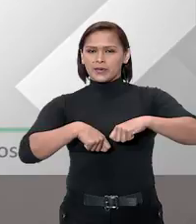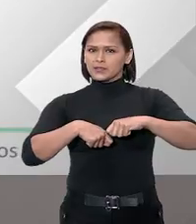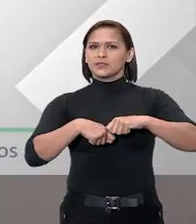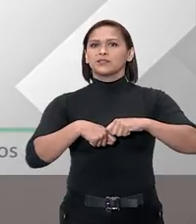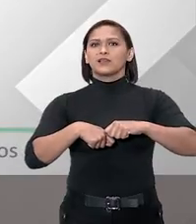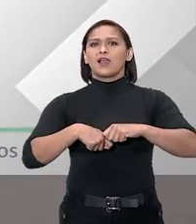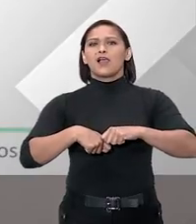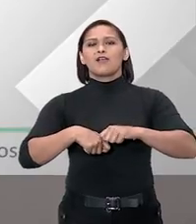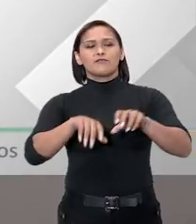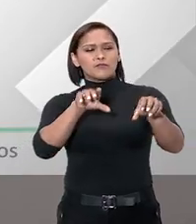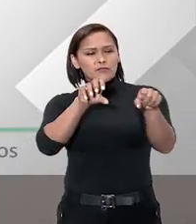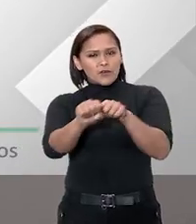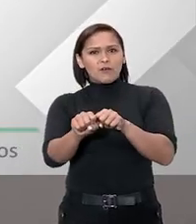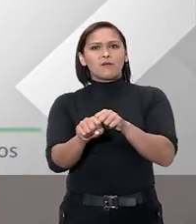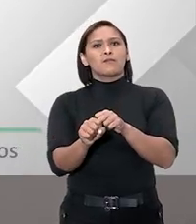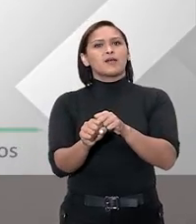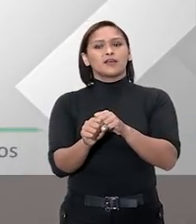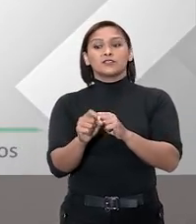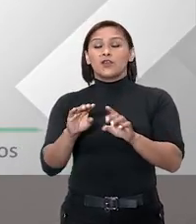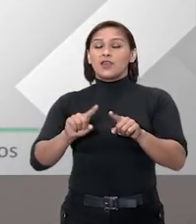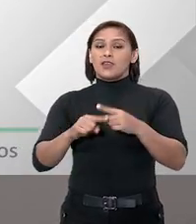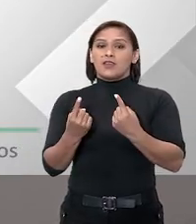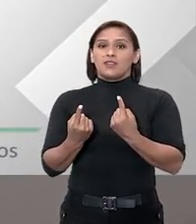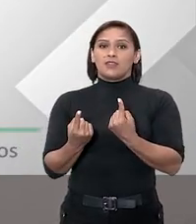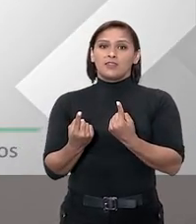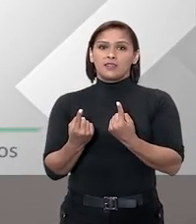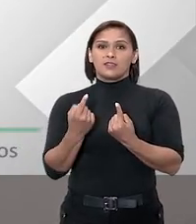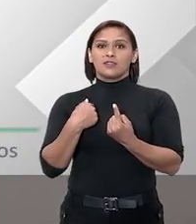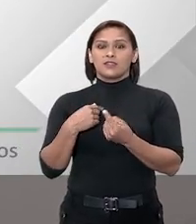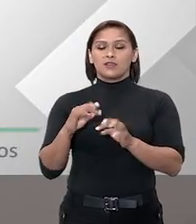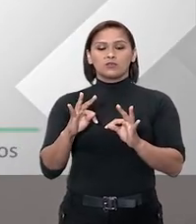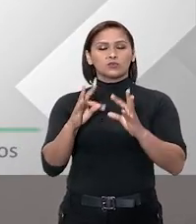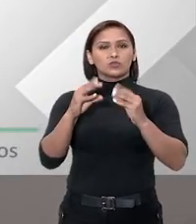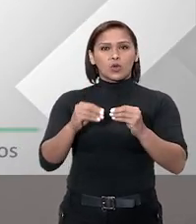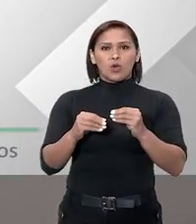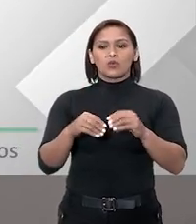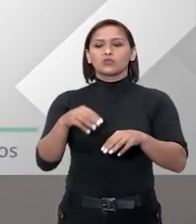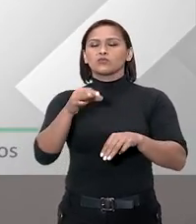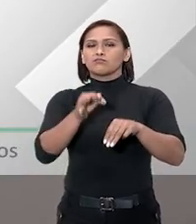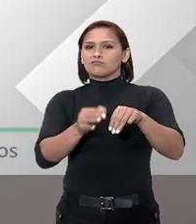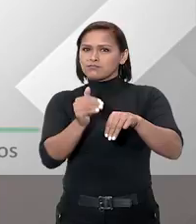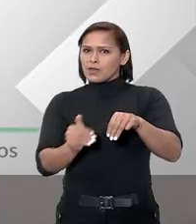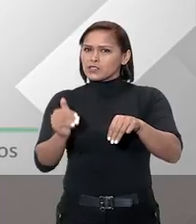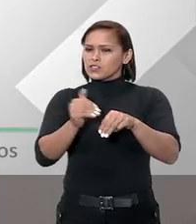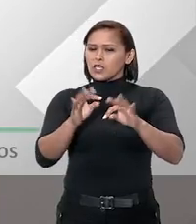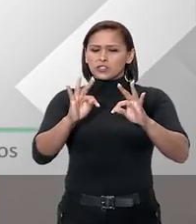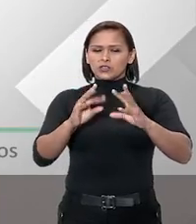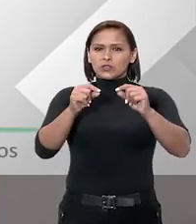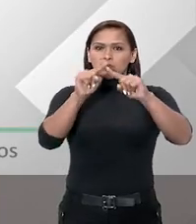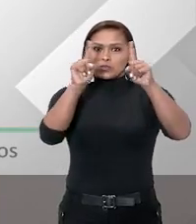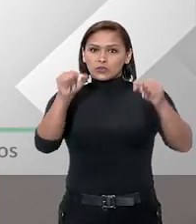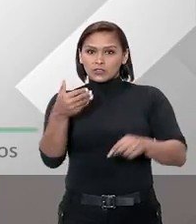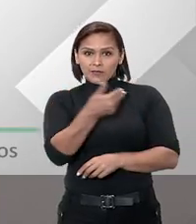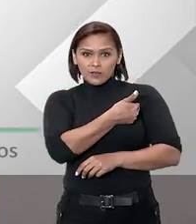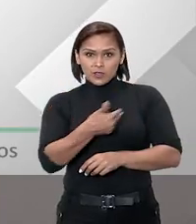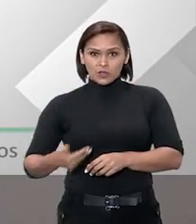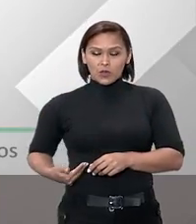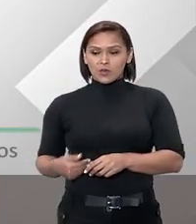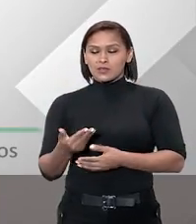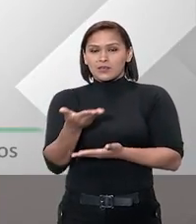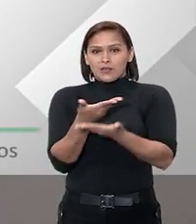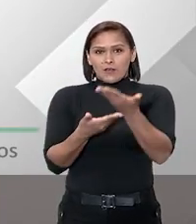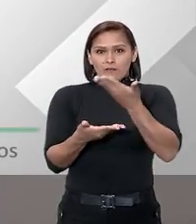capacitado, gabaritado, né, doutor Flávio? Então, quiçá todos os magistrados, todos os servidores que